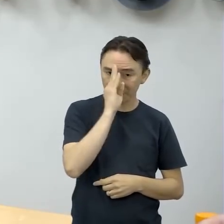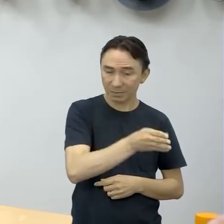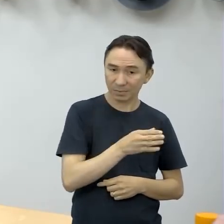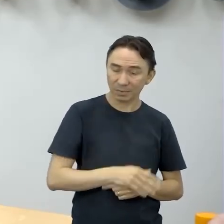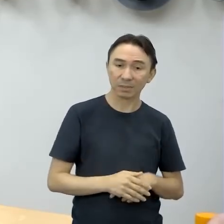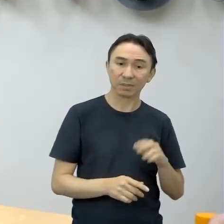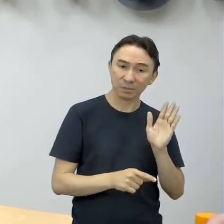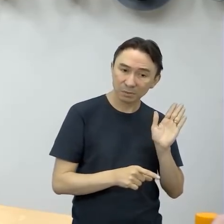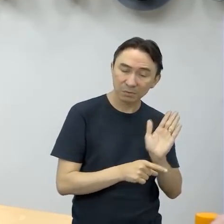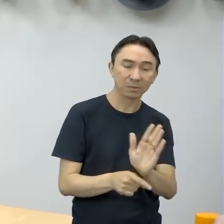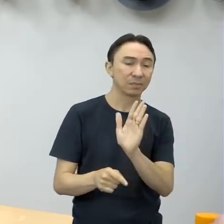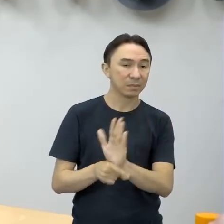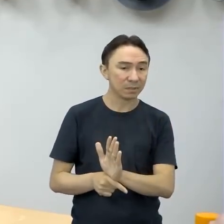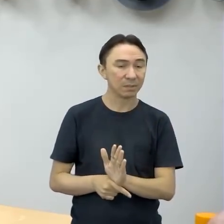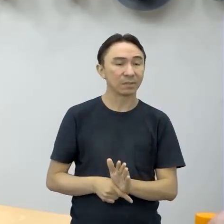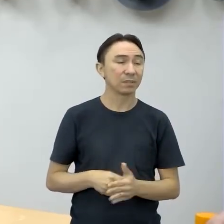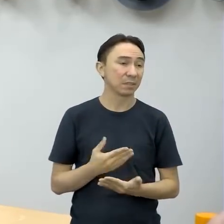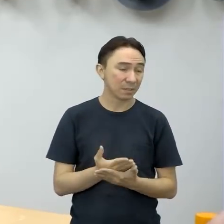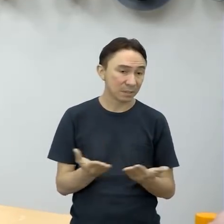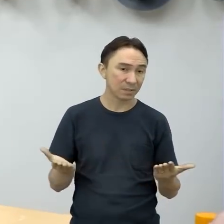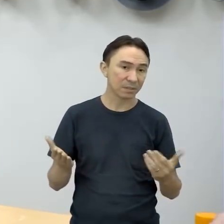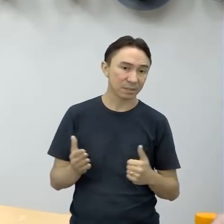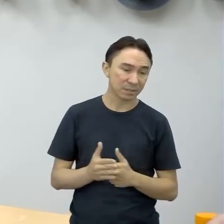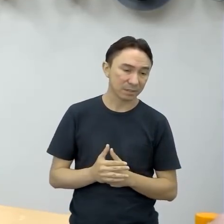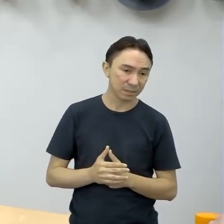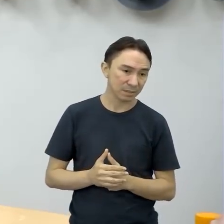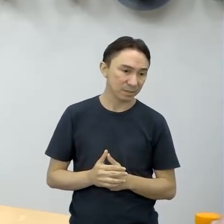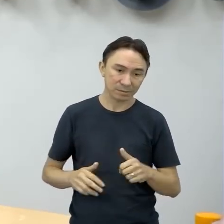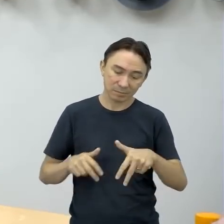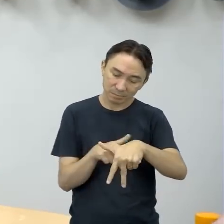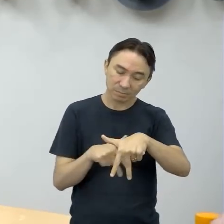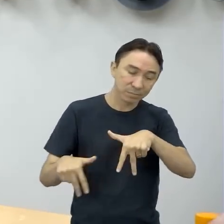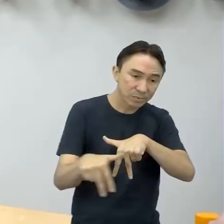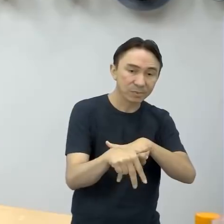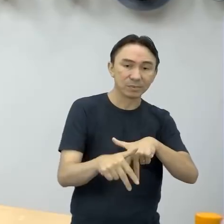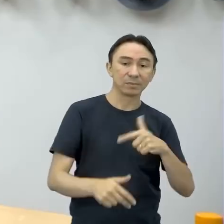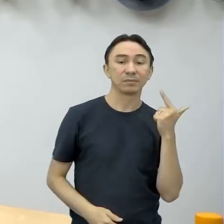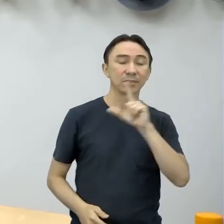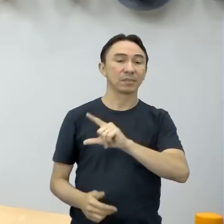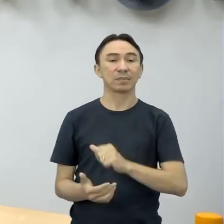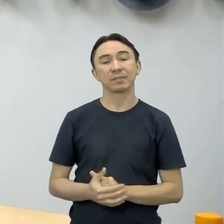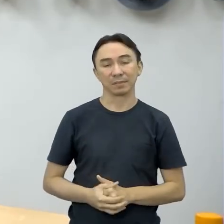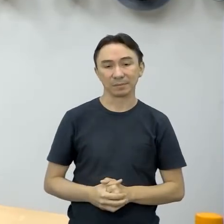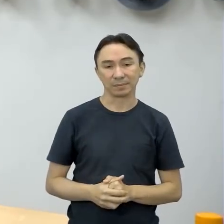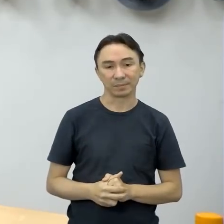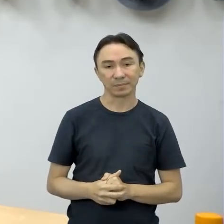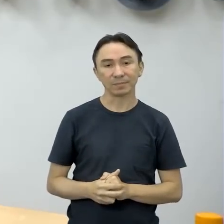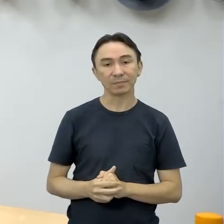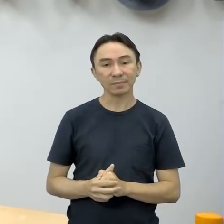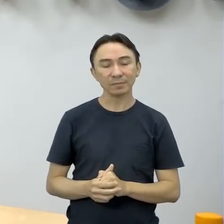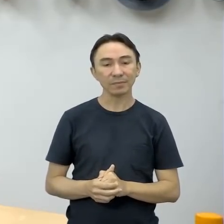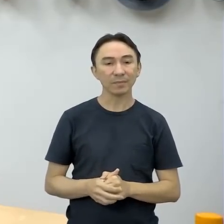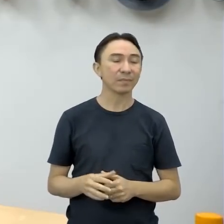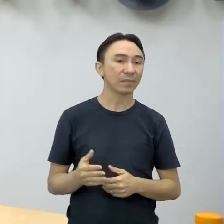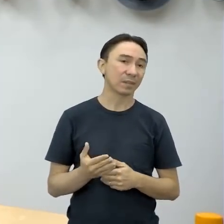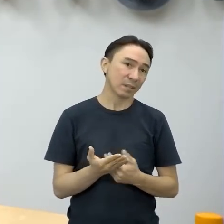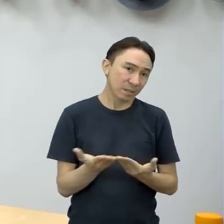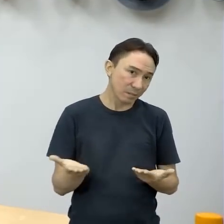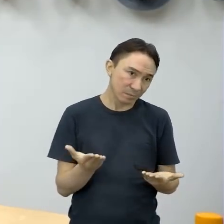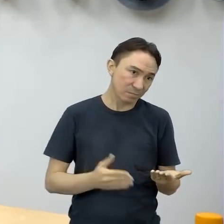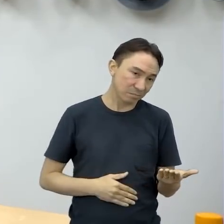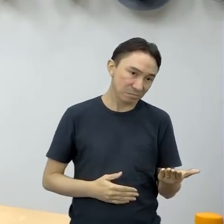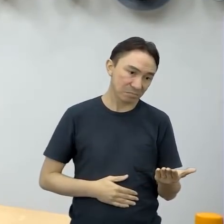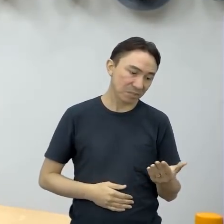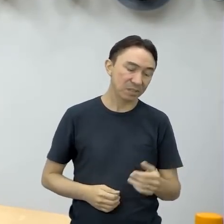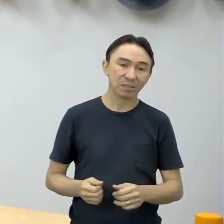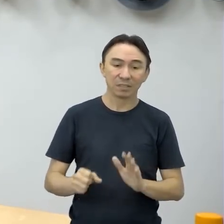Grazi? Estimular esse protagonismo, que eles venham ser protagonistas. Porque eles são os jovens do século XXI, jovens que